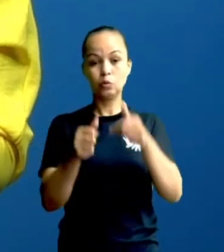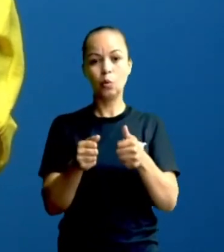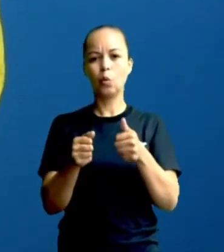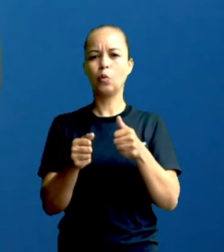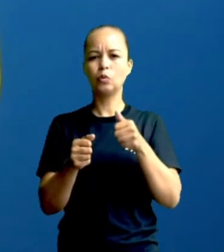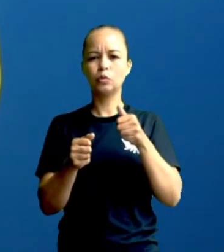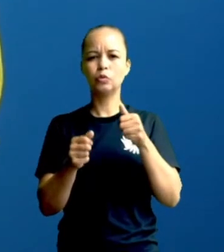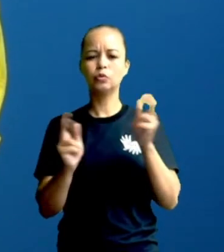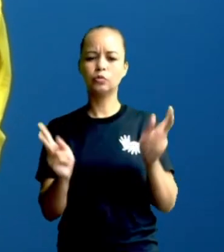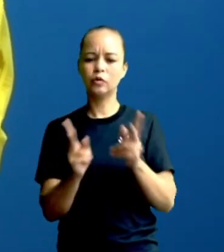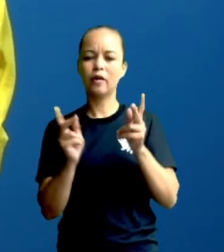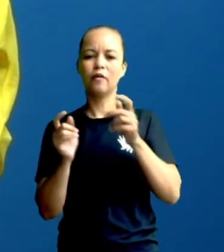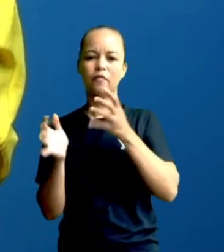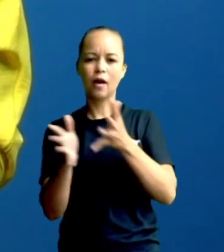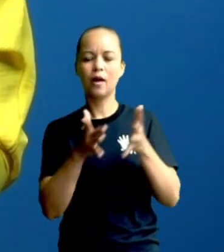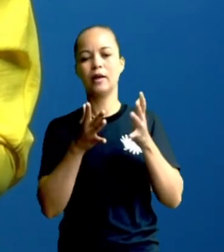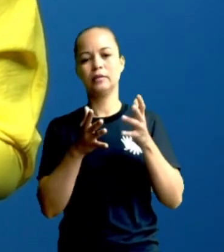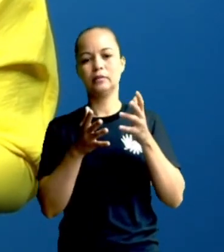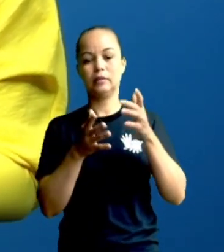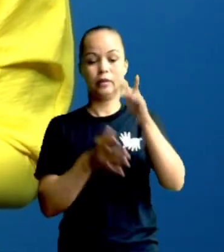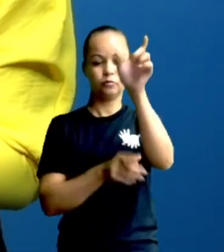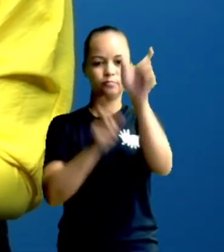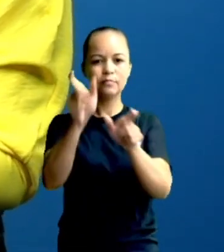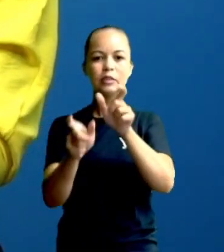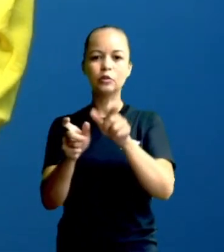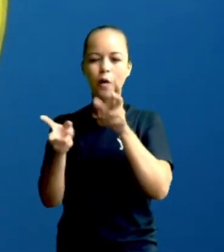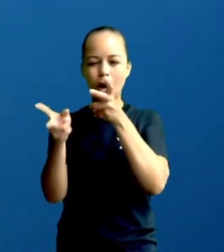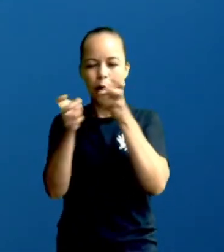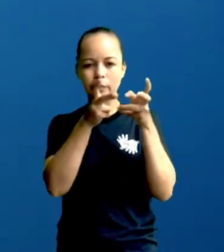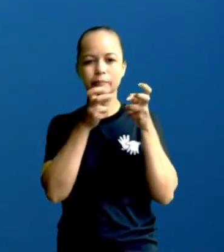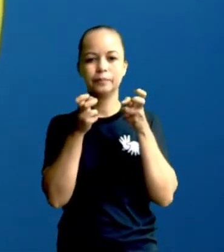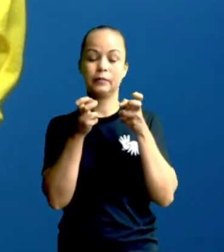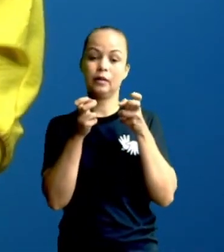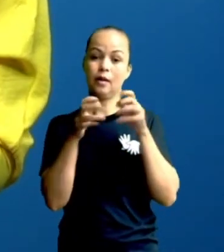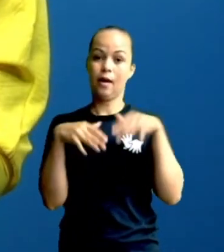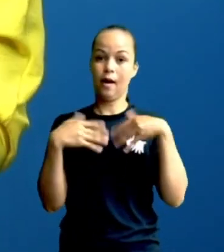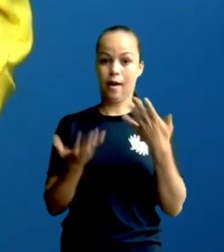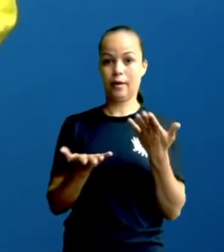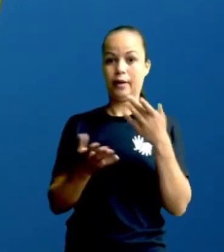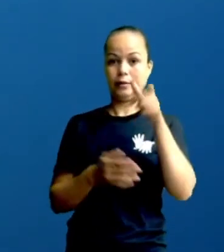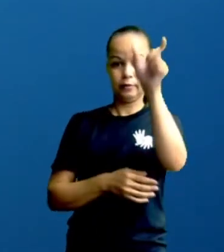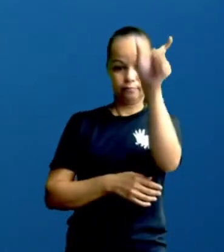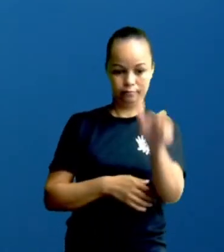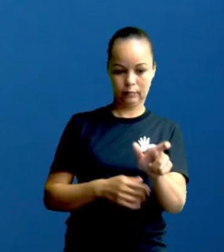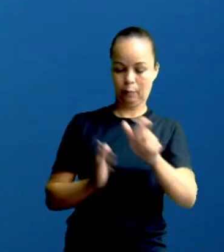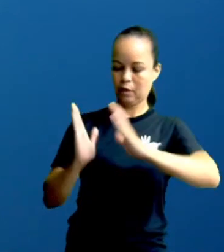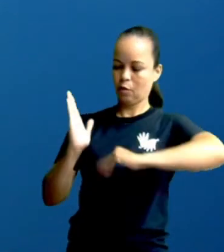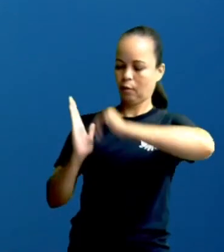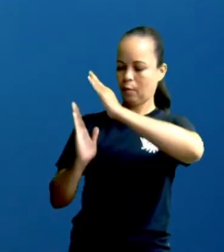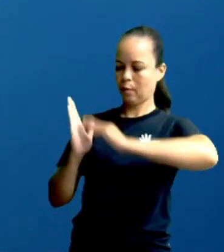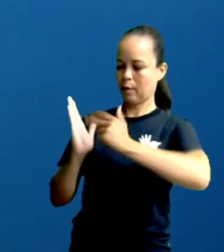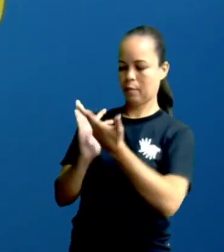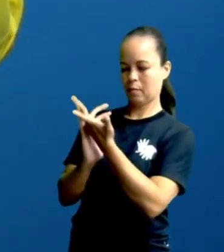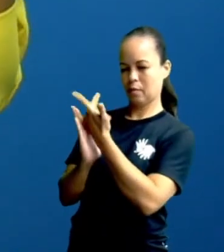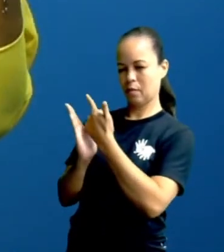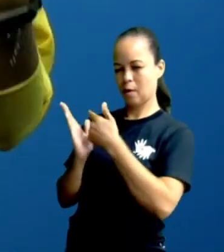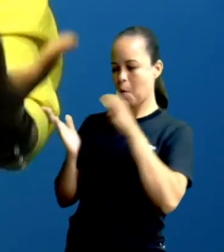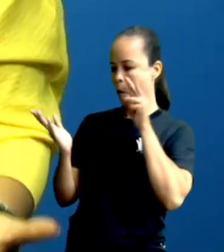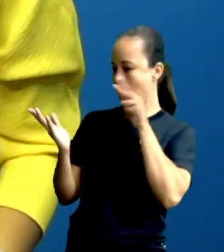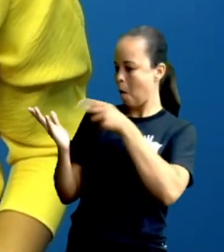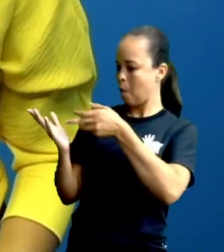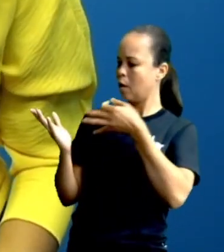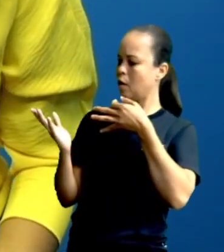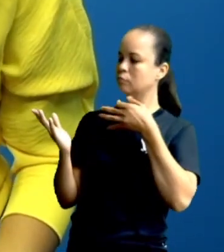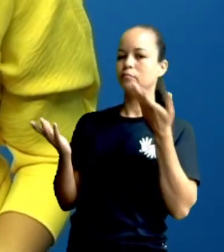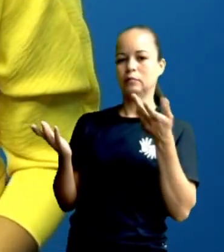de quem a observa, tá bom? Além do artista que a fez ter a sua percepção, a gente